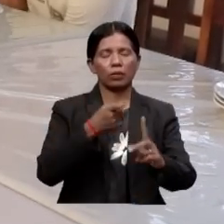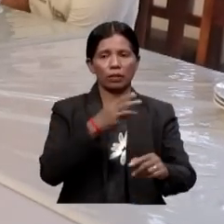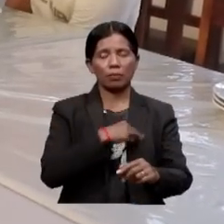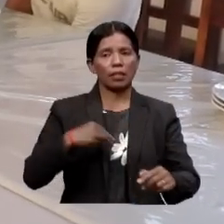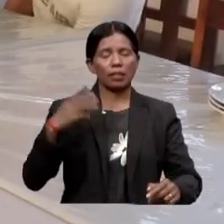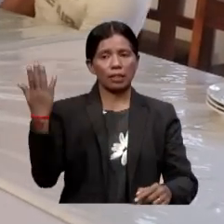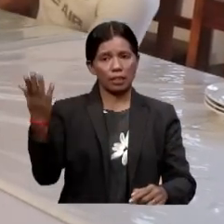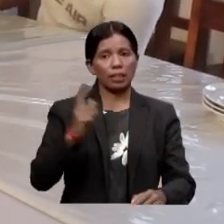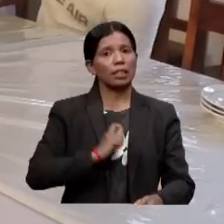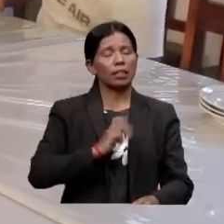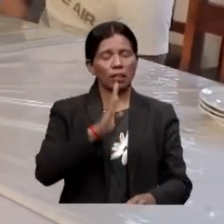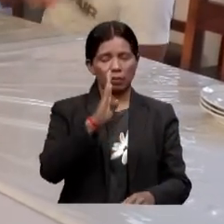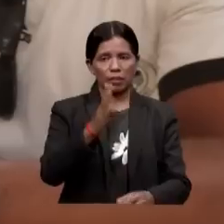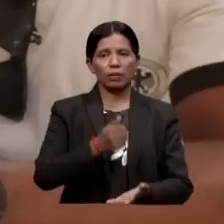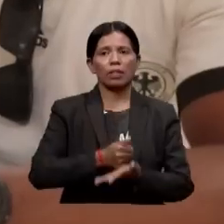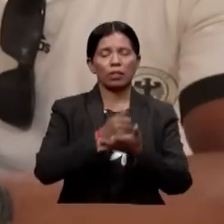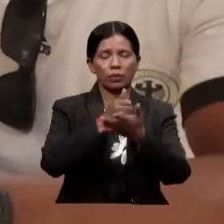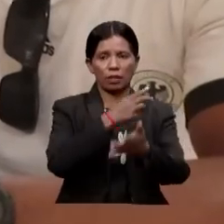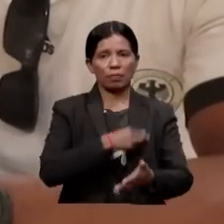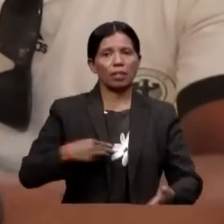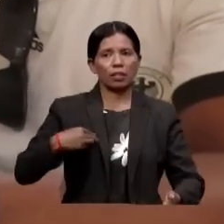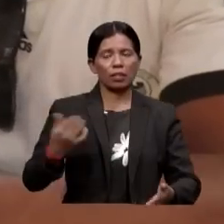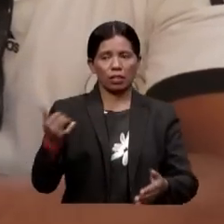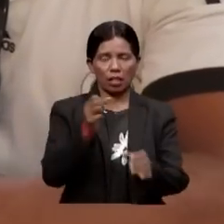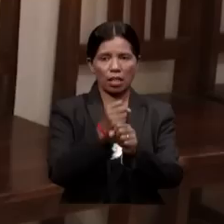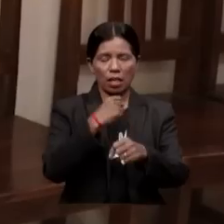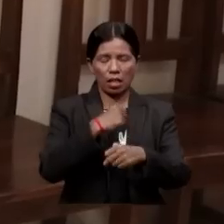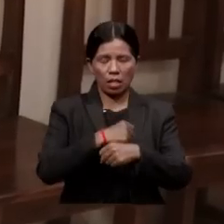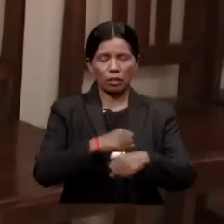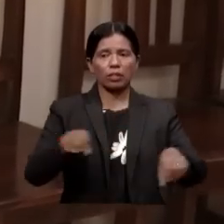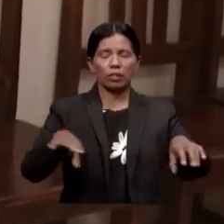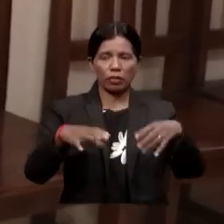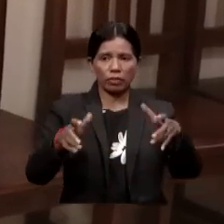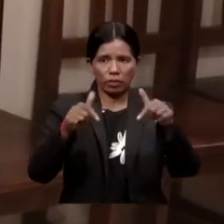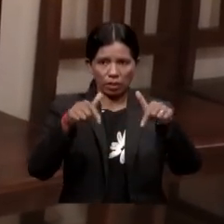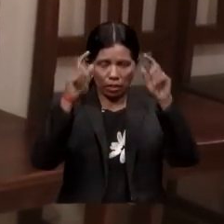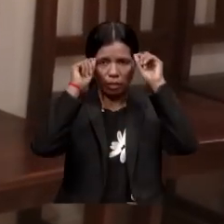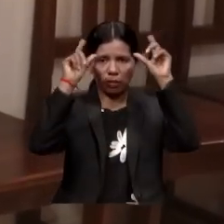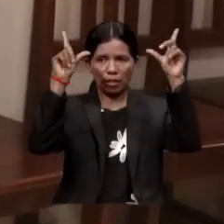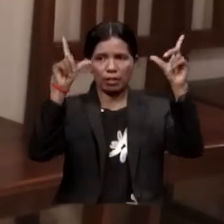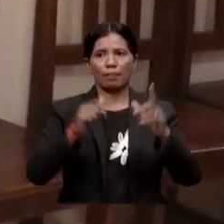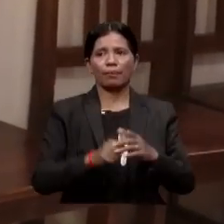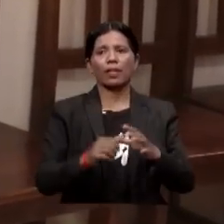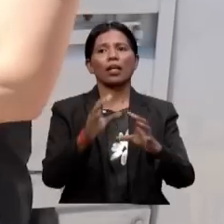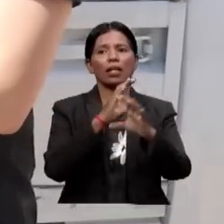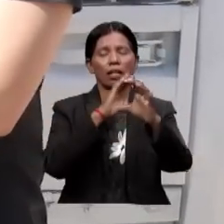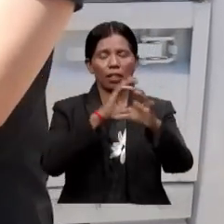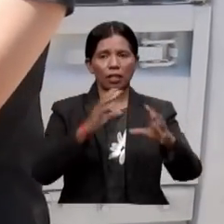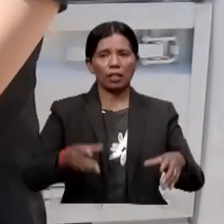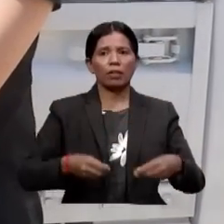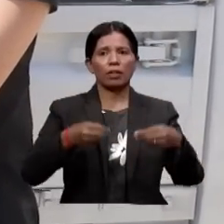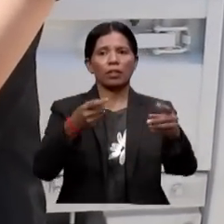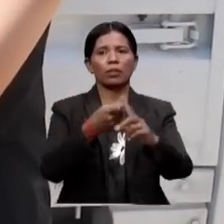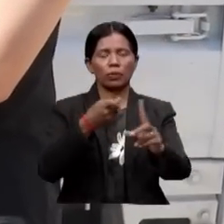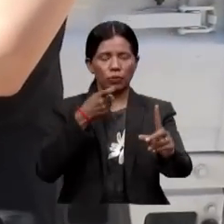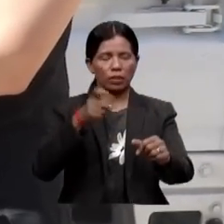Taibesi. A tubela facilita Madre Sira, hodi halau sirnia missão e a Timor-Leste. Careta ne entrega diretamente husi